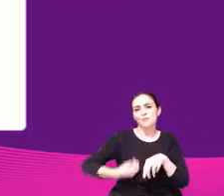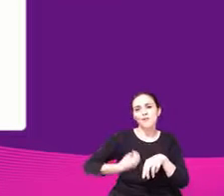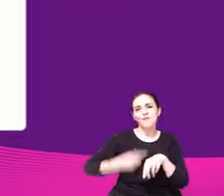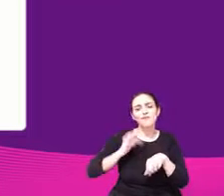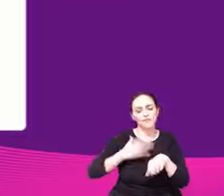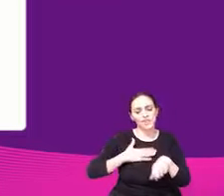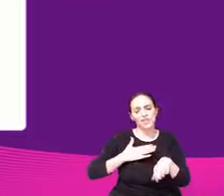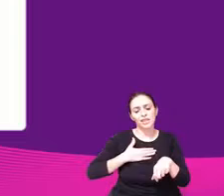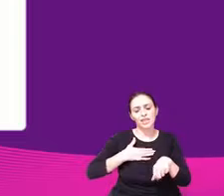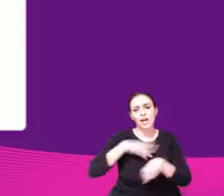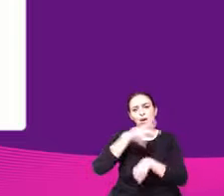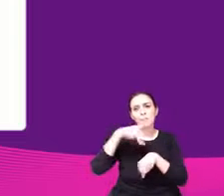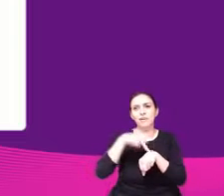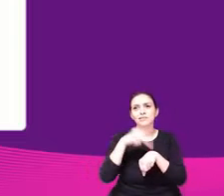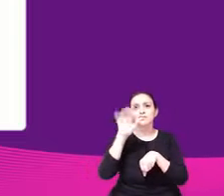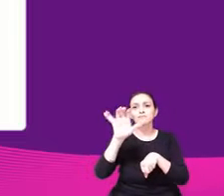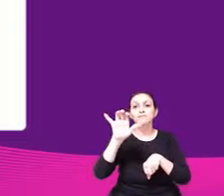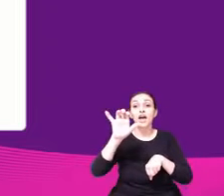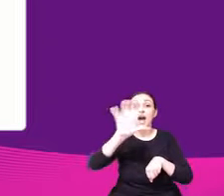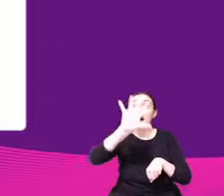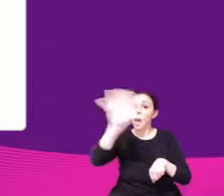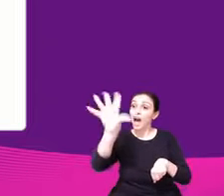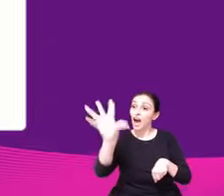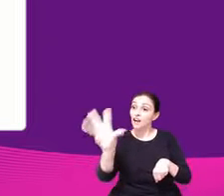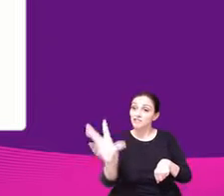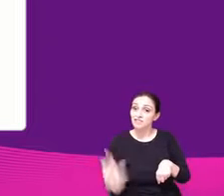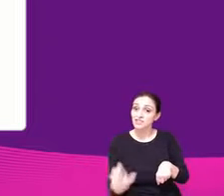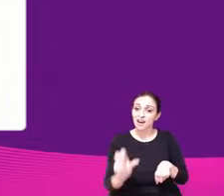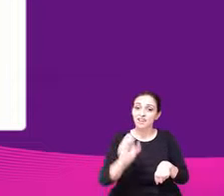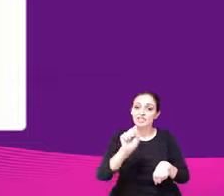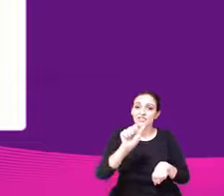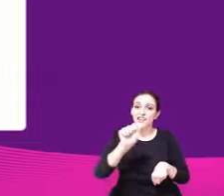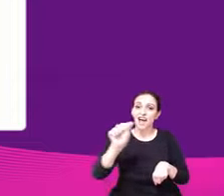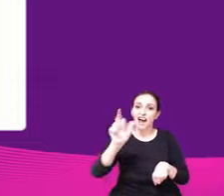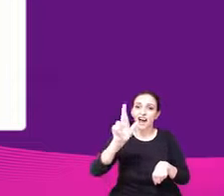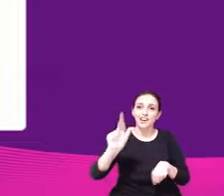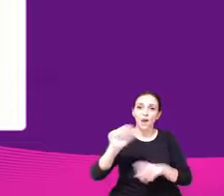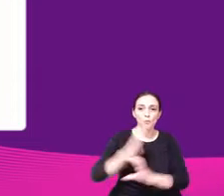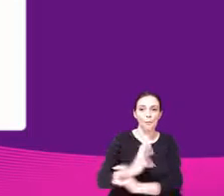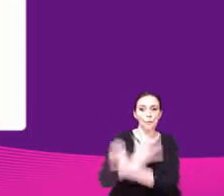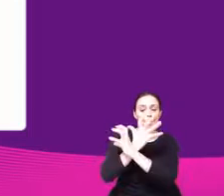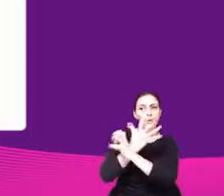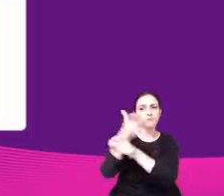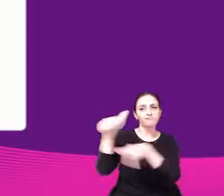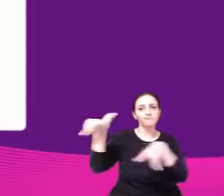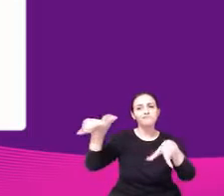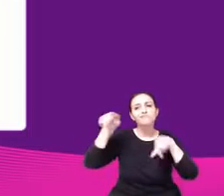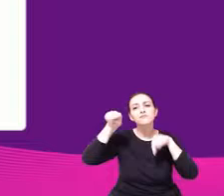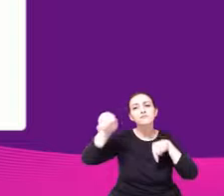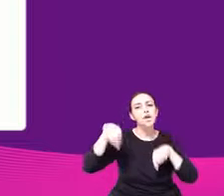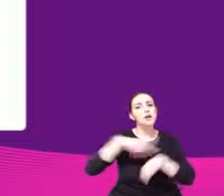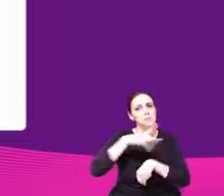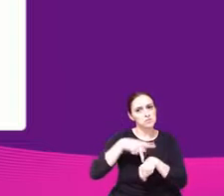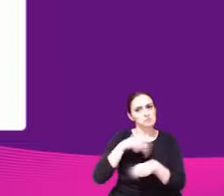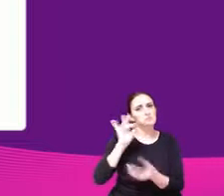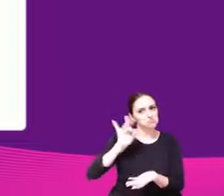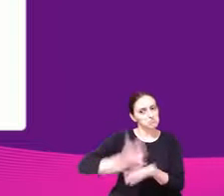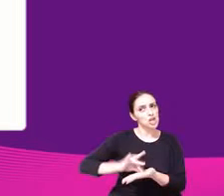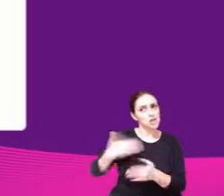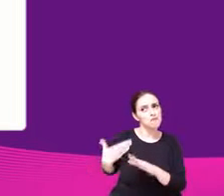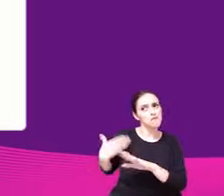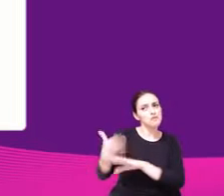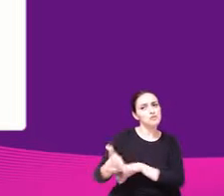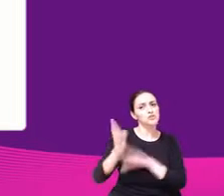países como países da África subsaara, por exemplo, né, em países em que, na verdade,